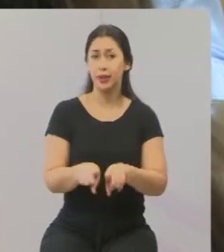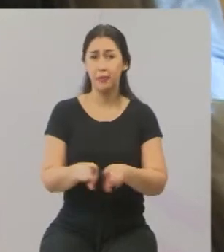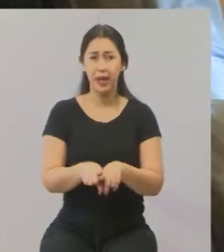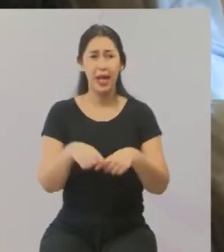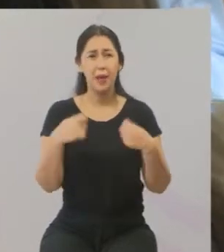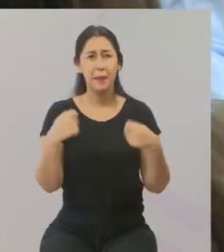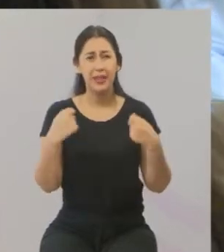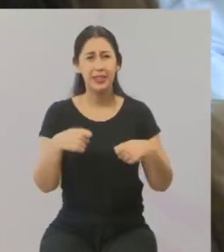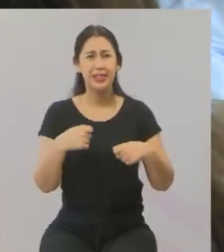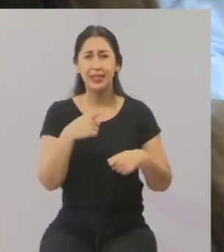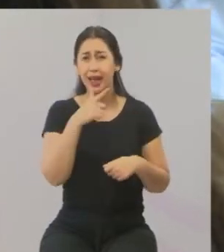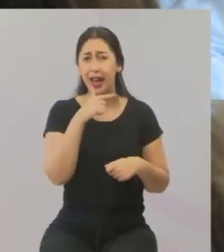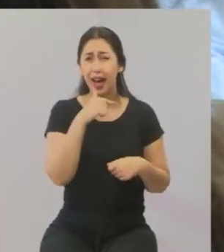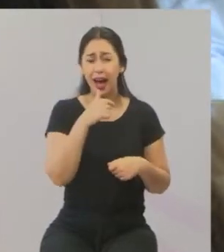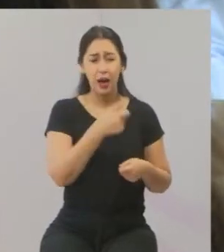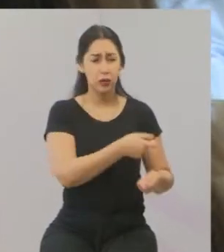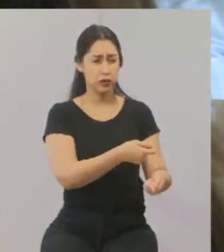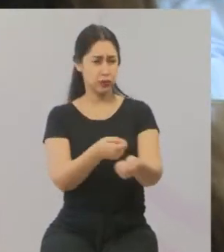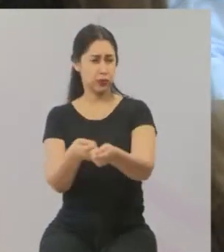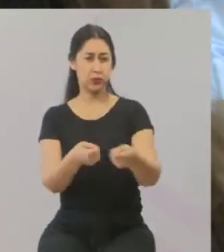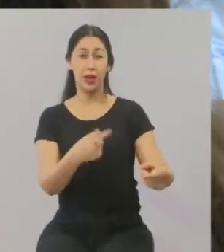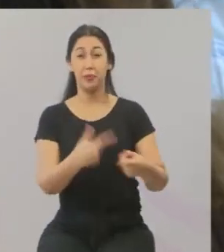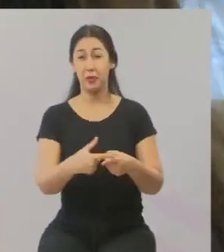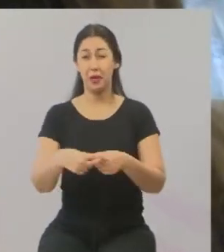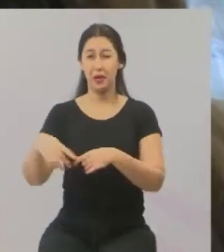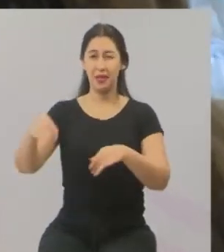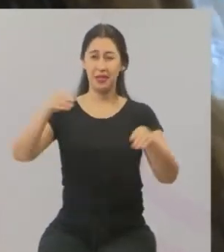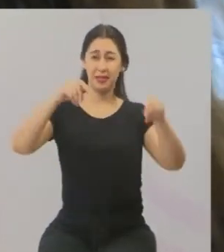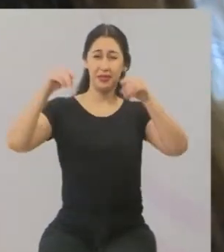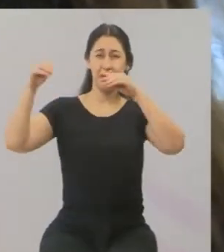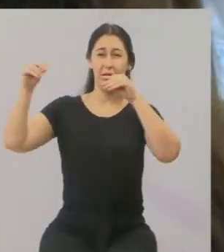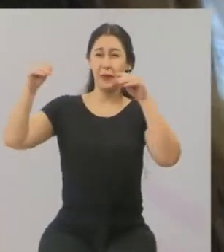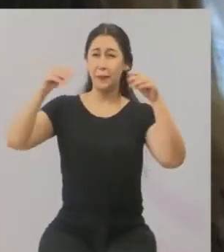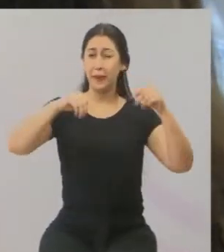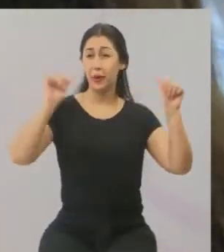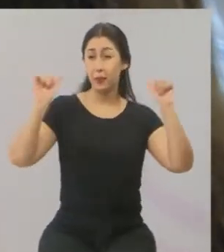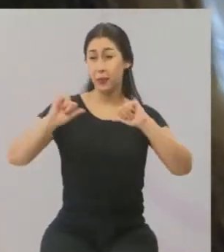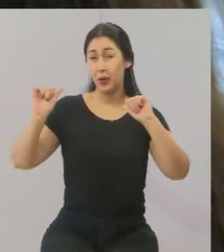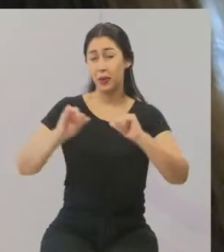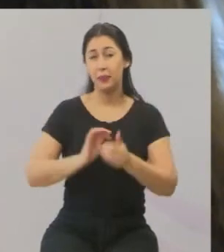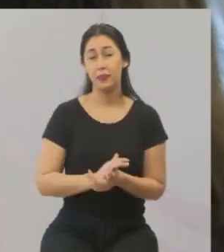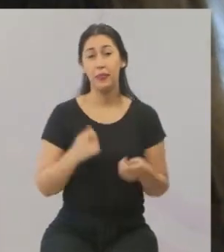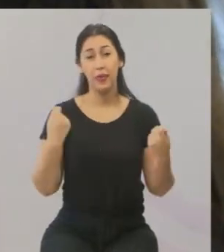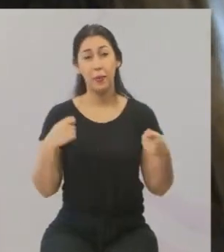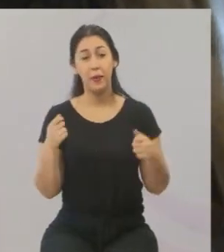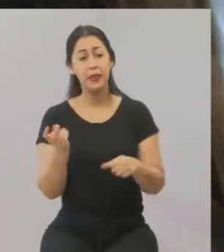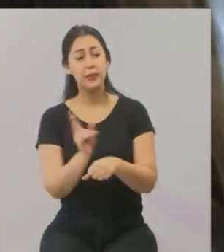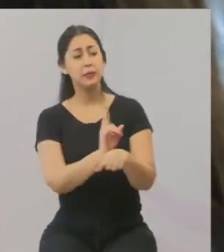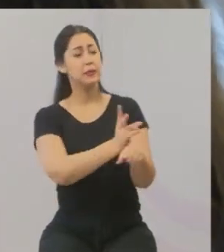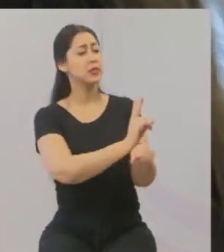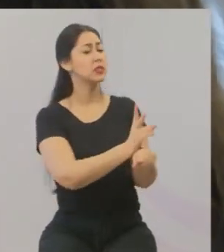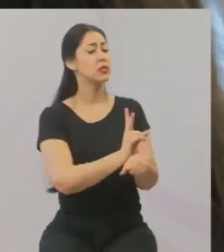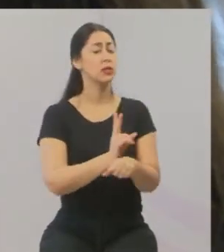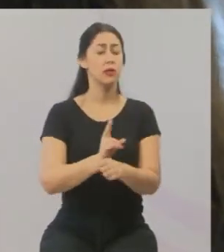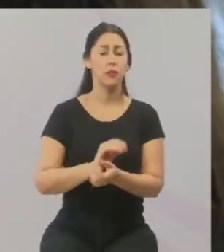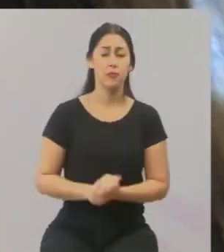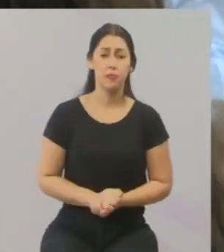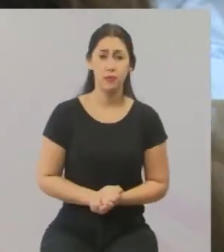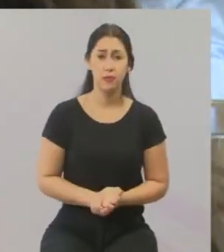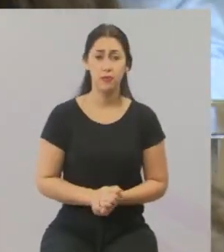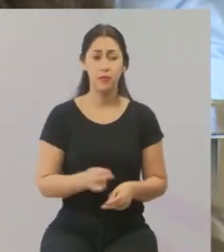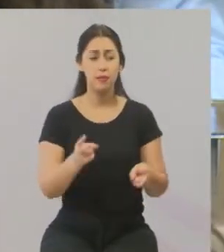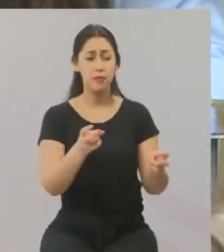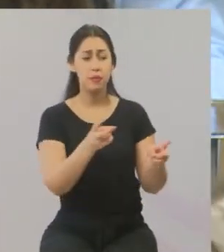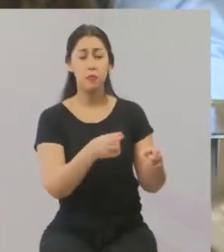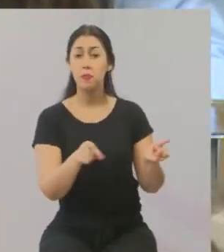pó e a movimentação de terra e veículos no local. Conferência do rebaixamento que está sendo feito no local. Observar também